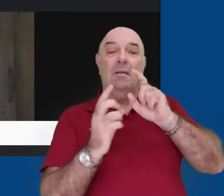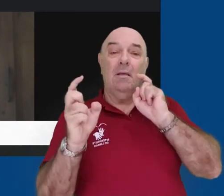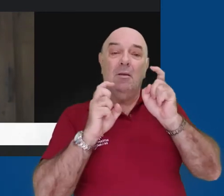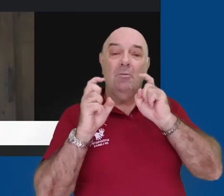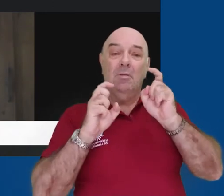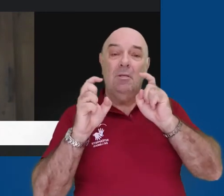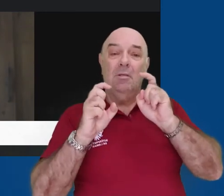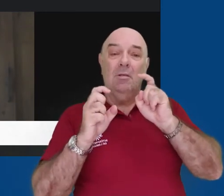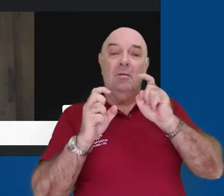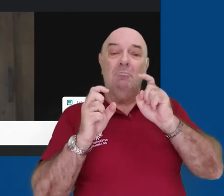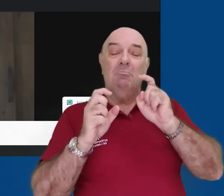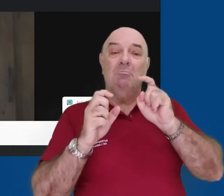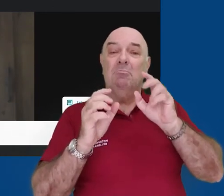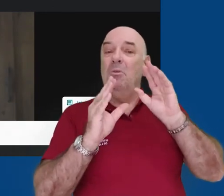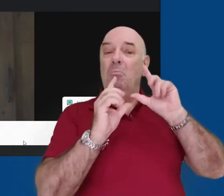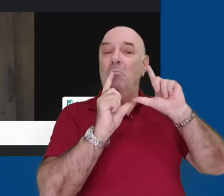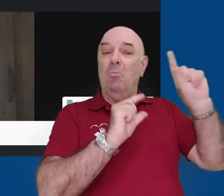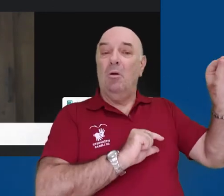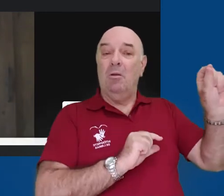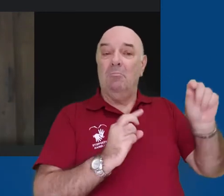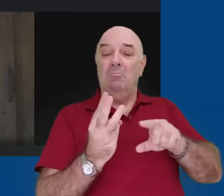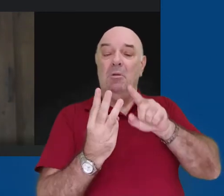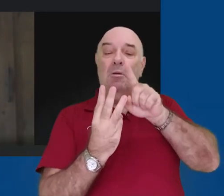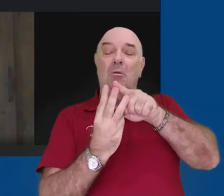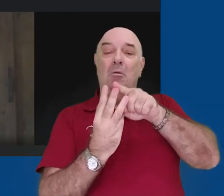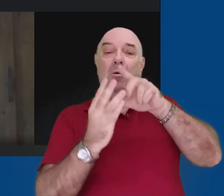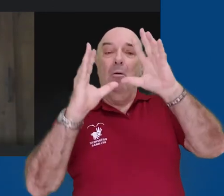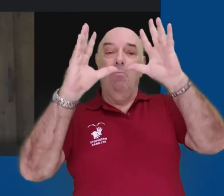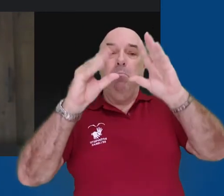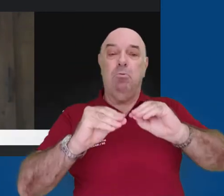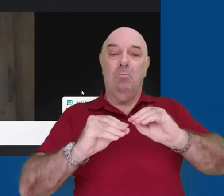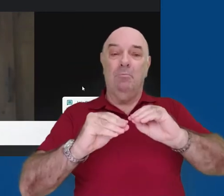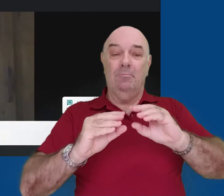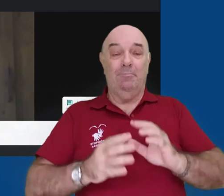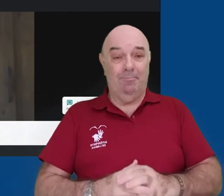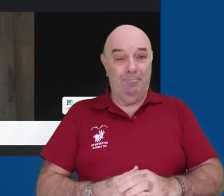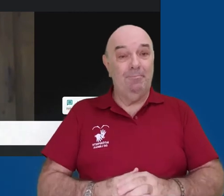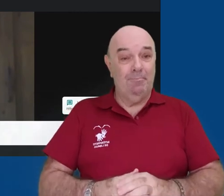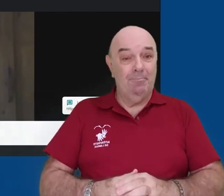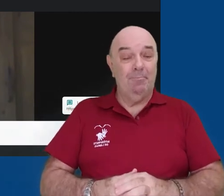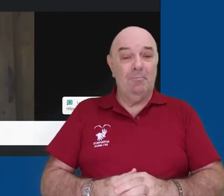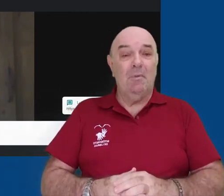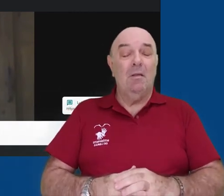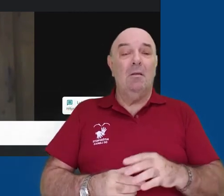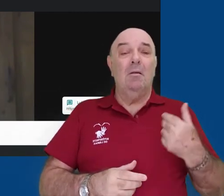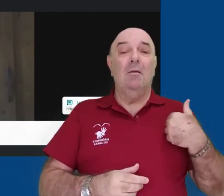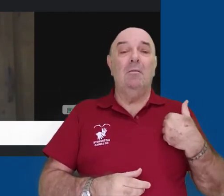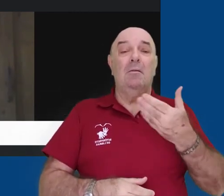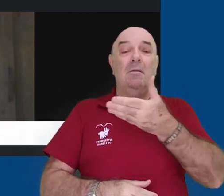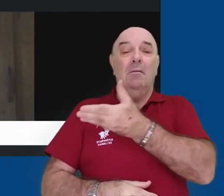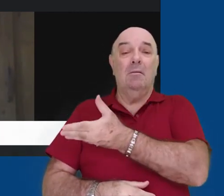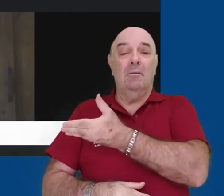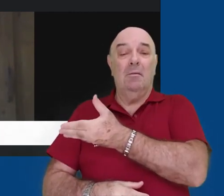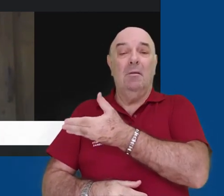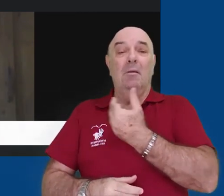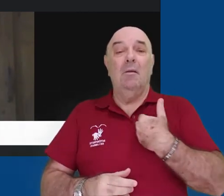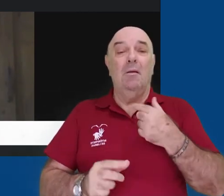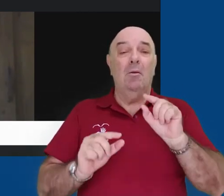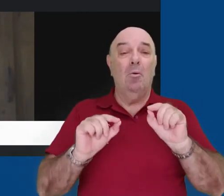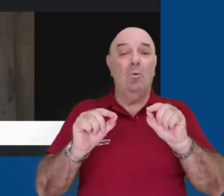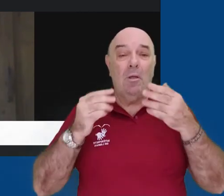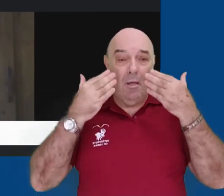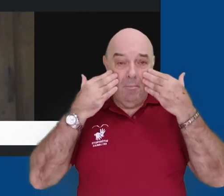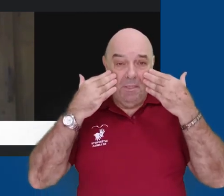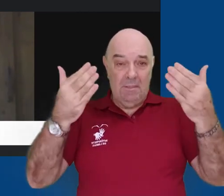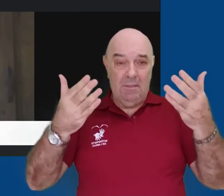reunião. Durante uma videoconferência, é possível fazer uma apresentação da sua tela. Para isso, no canto inferior